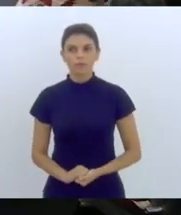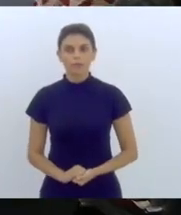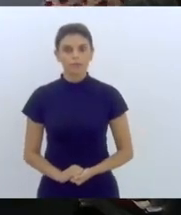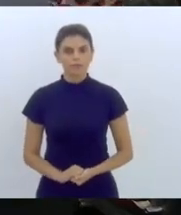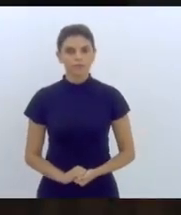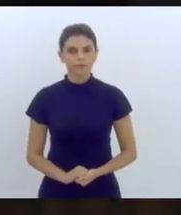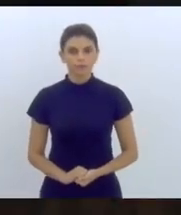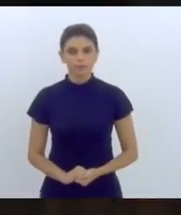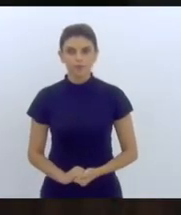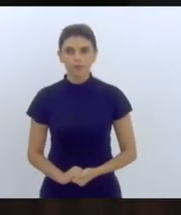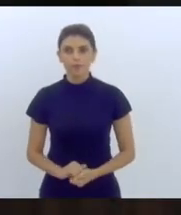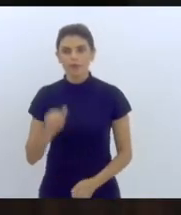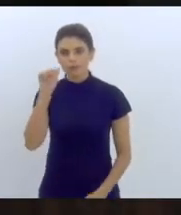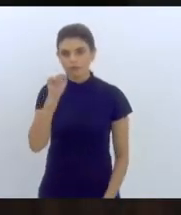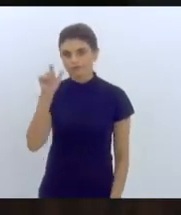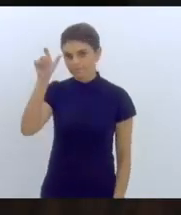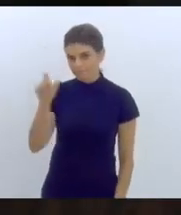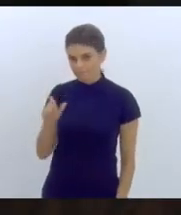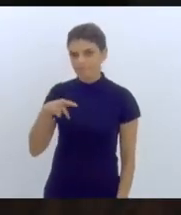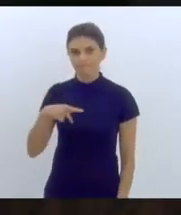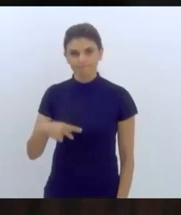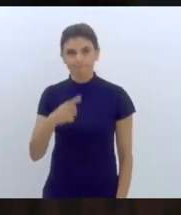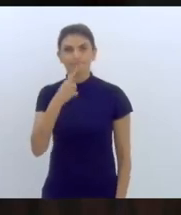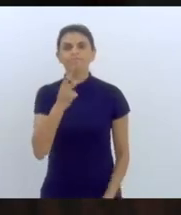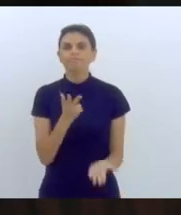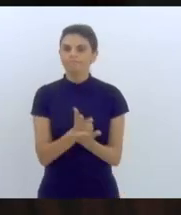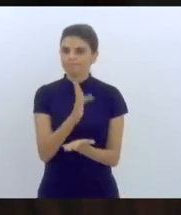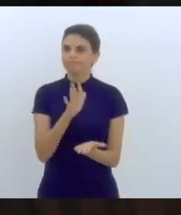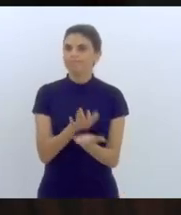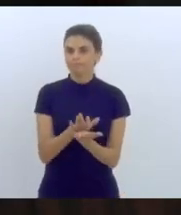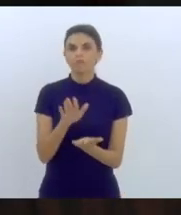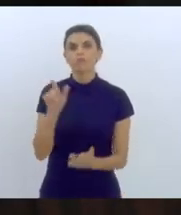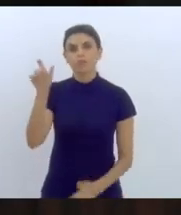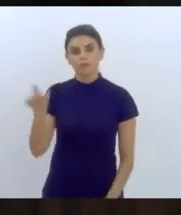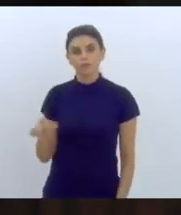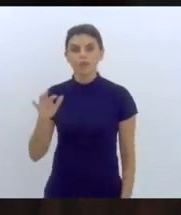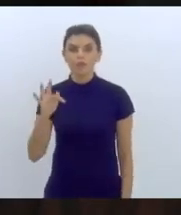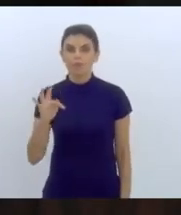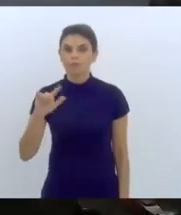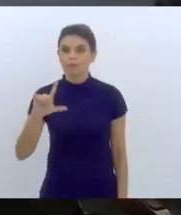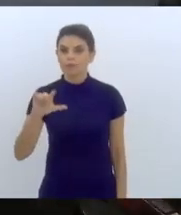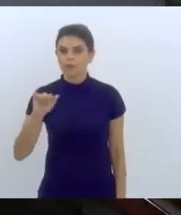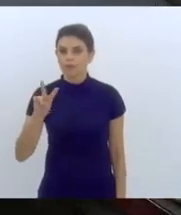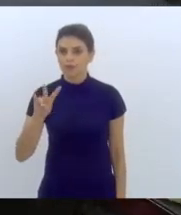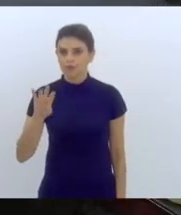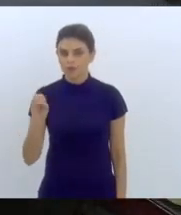A presidenta designa como relator especial o deputado Flávio Serafini.